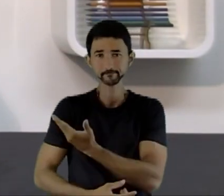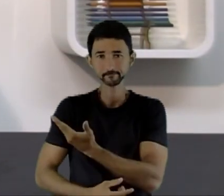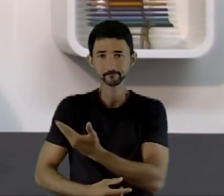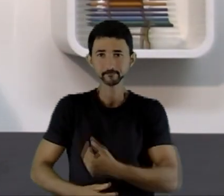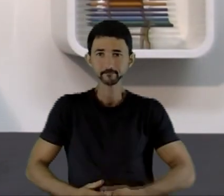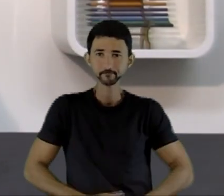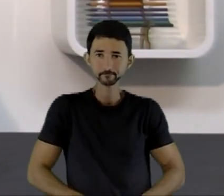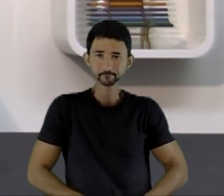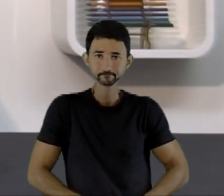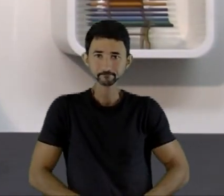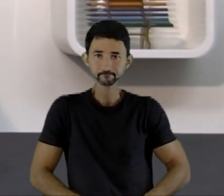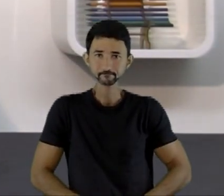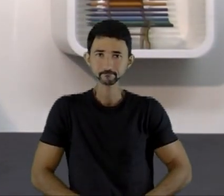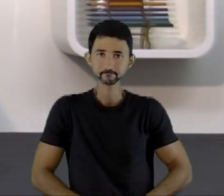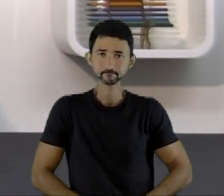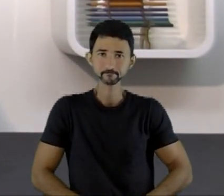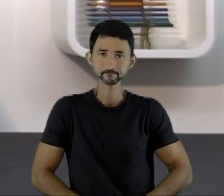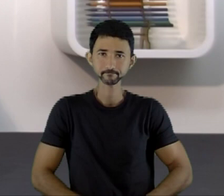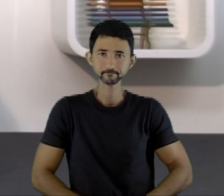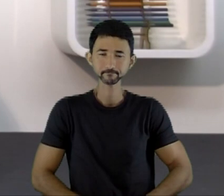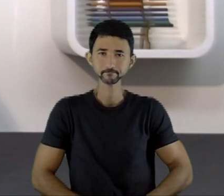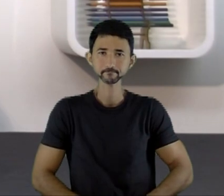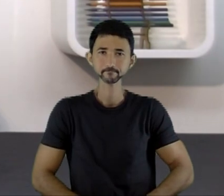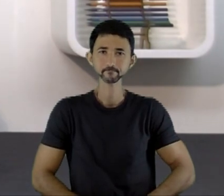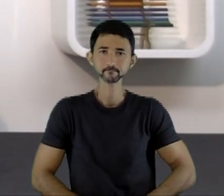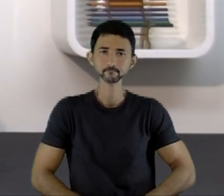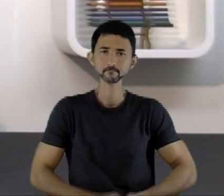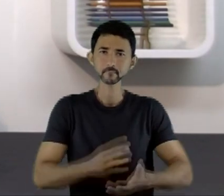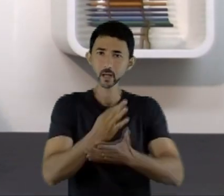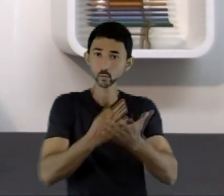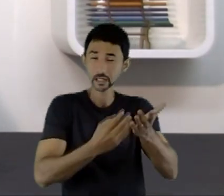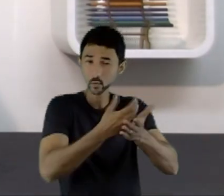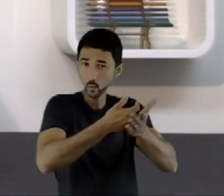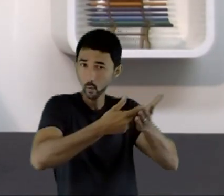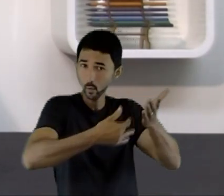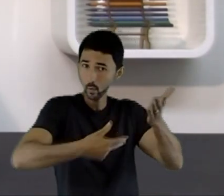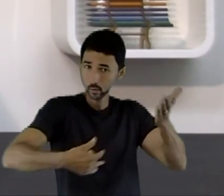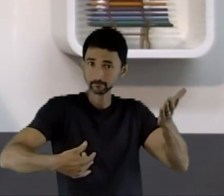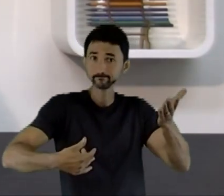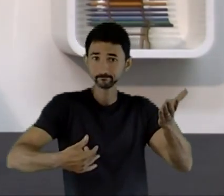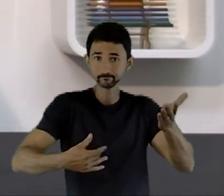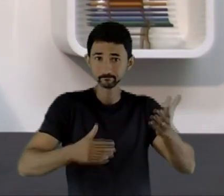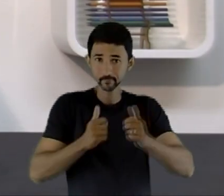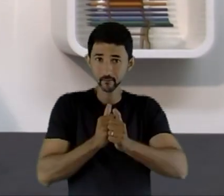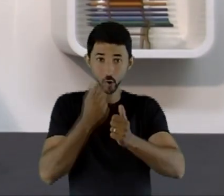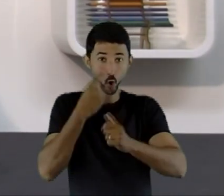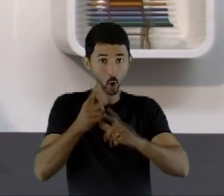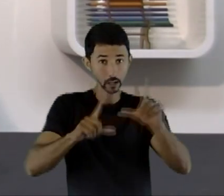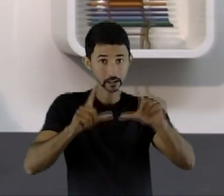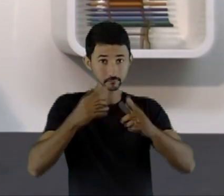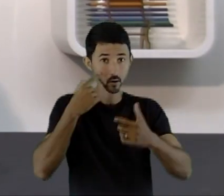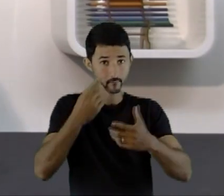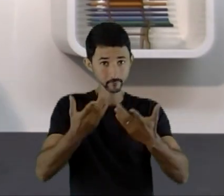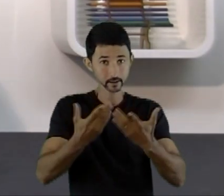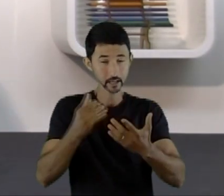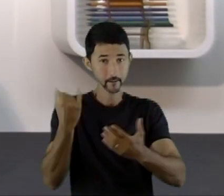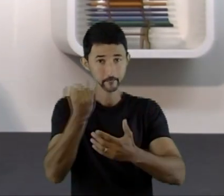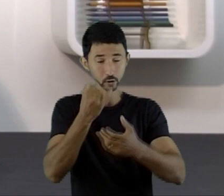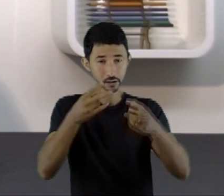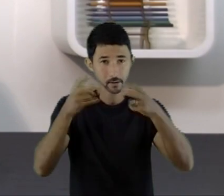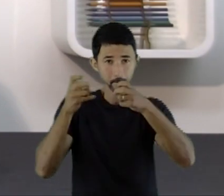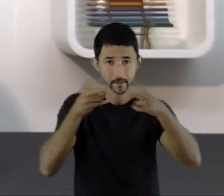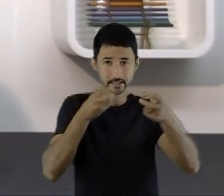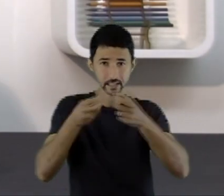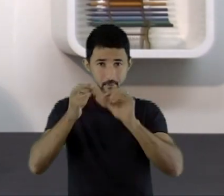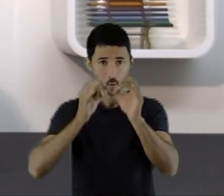do texto que você vai acompanhar junto comigo na sua tela. Ele é um pouco extenso, mas você acompanha aí porque é muito importante você